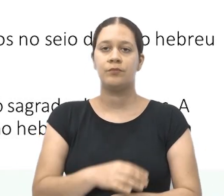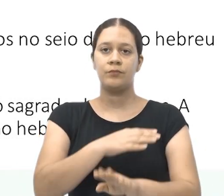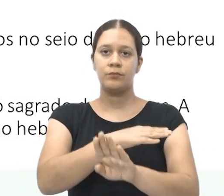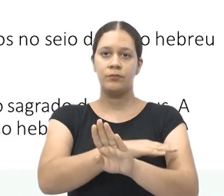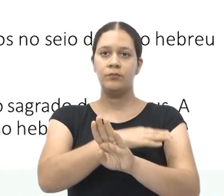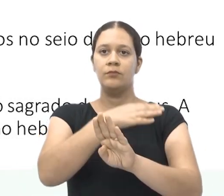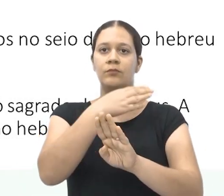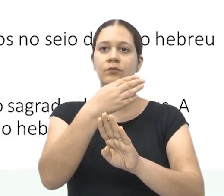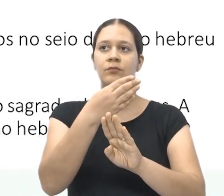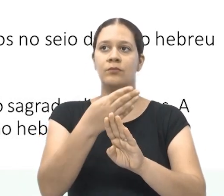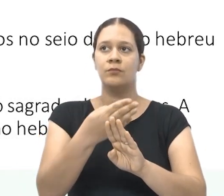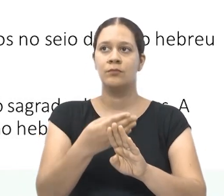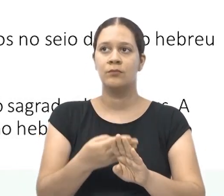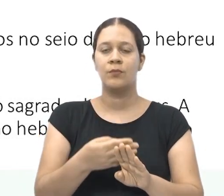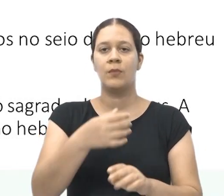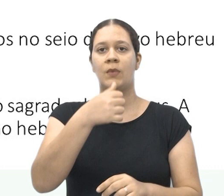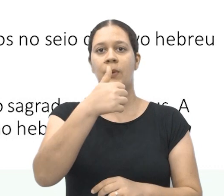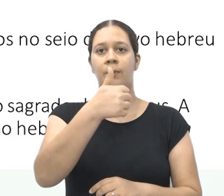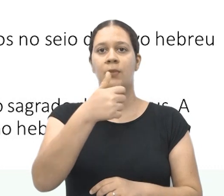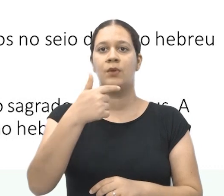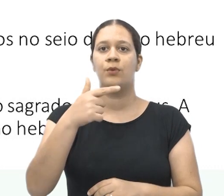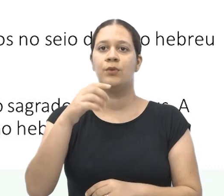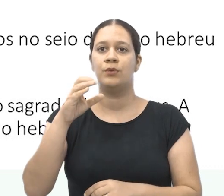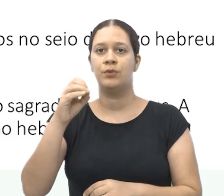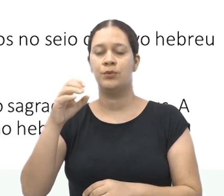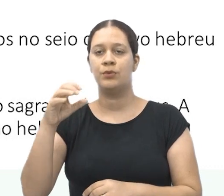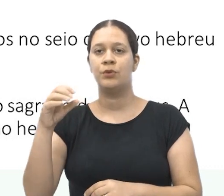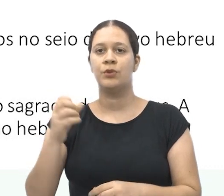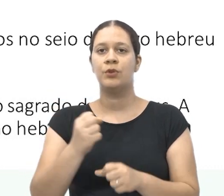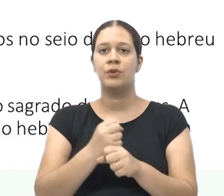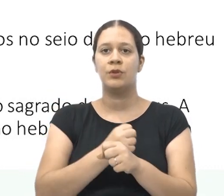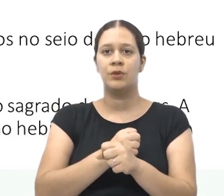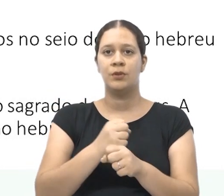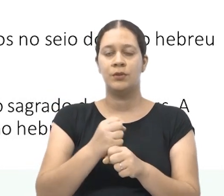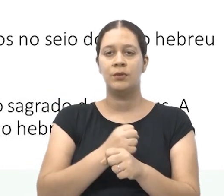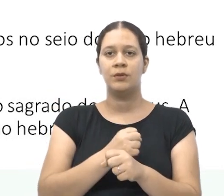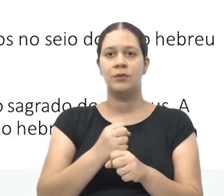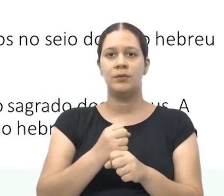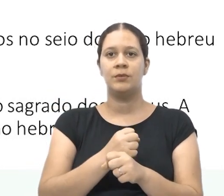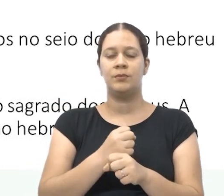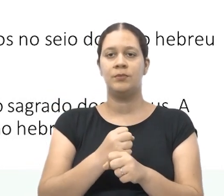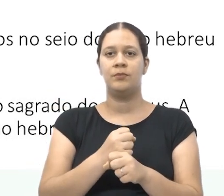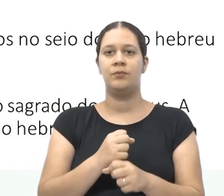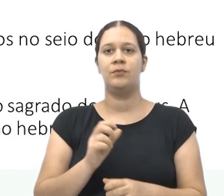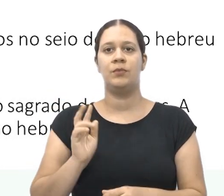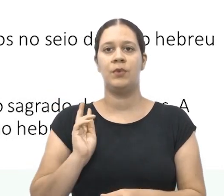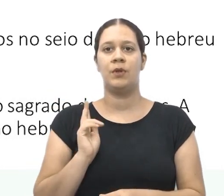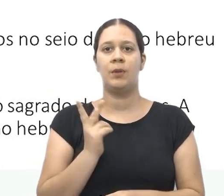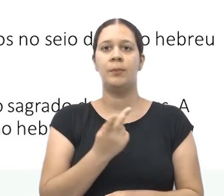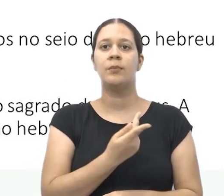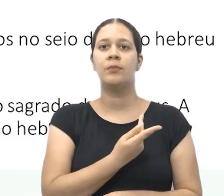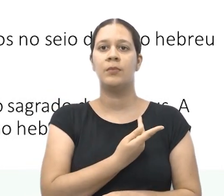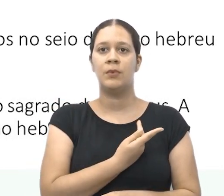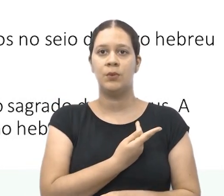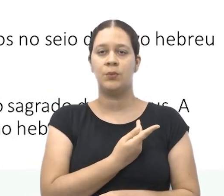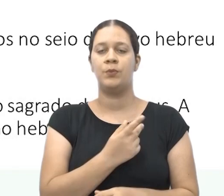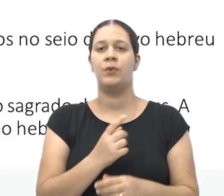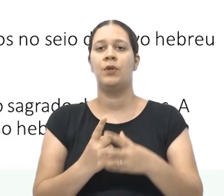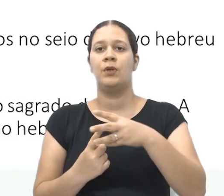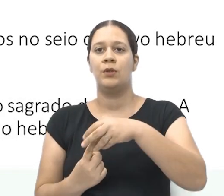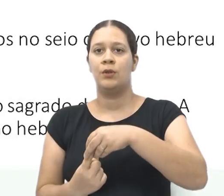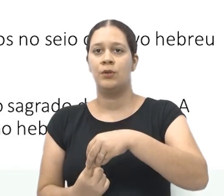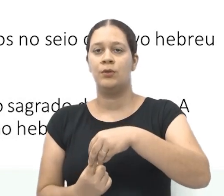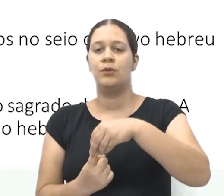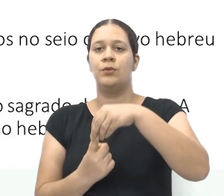melhor dizendo, de em média 1.200 anos, no seio do povo hebreu. E é considerado o